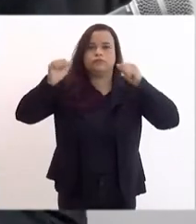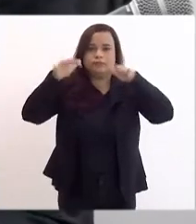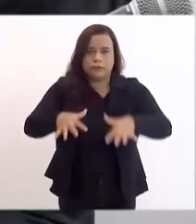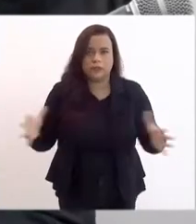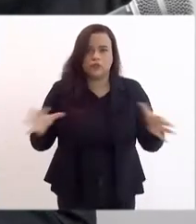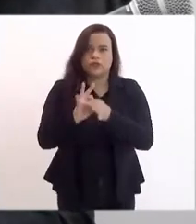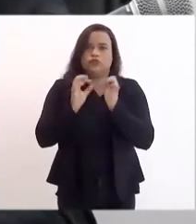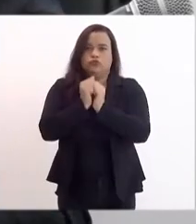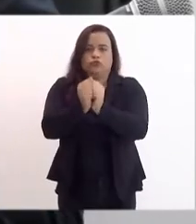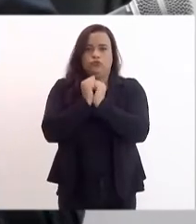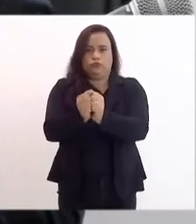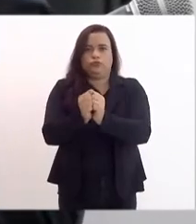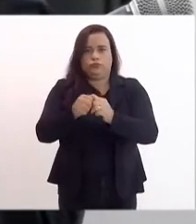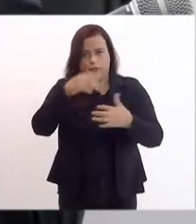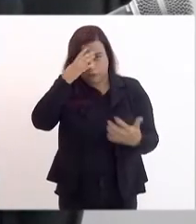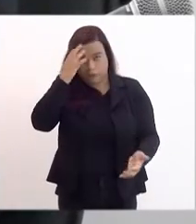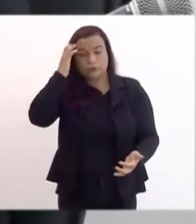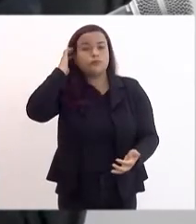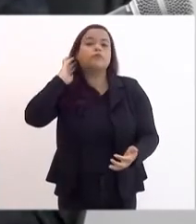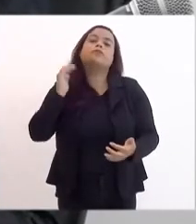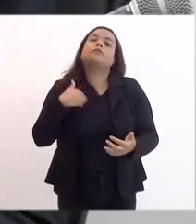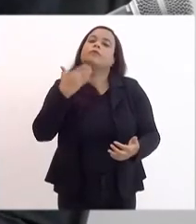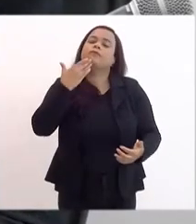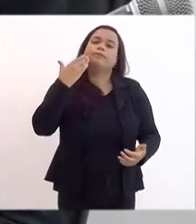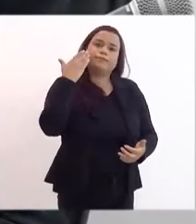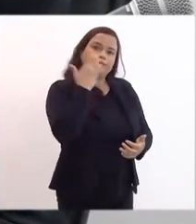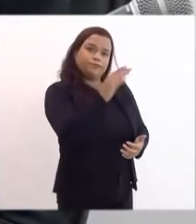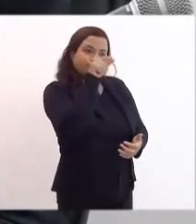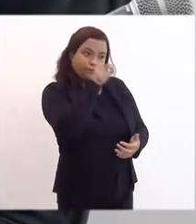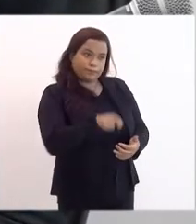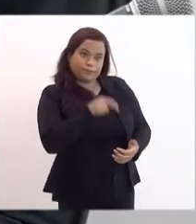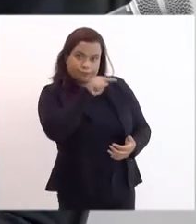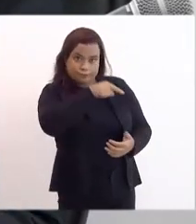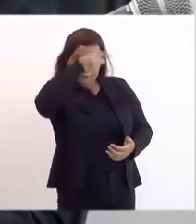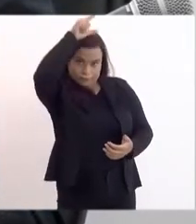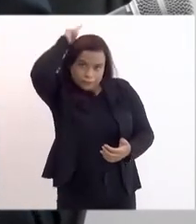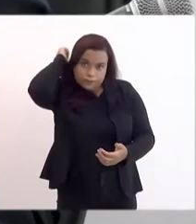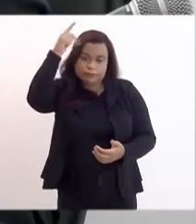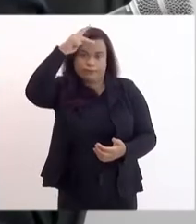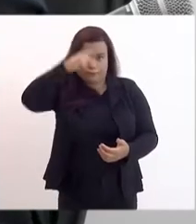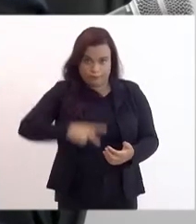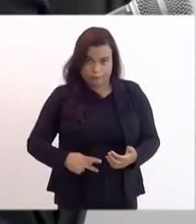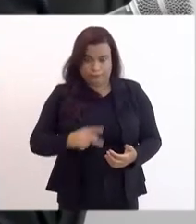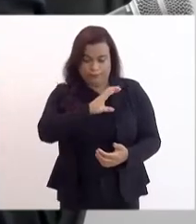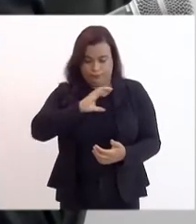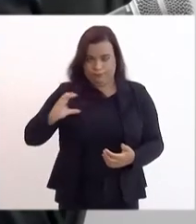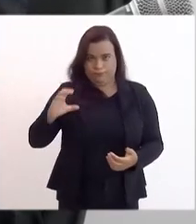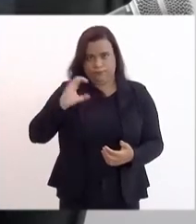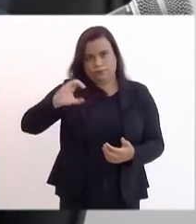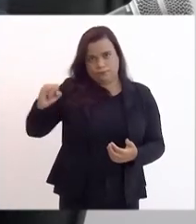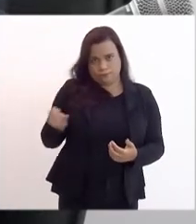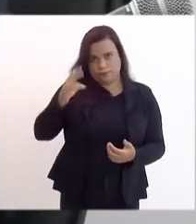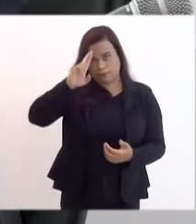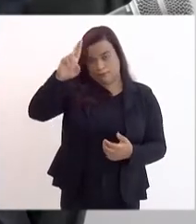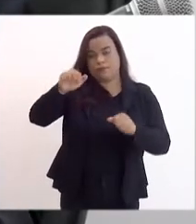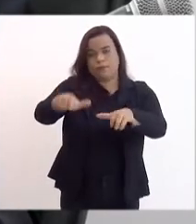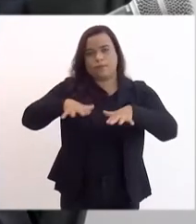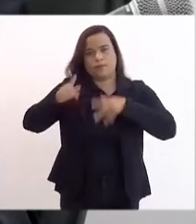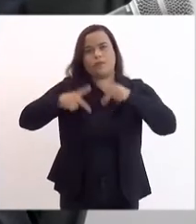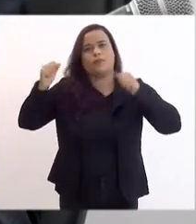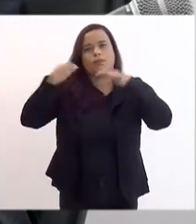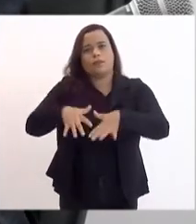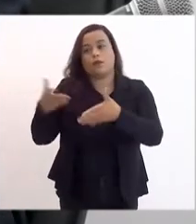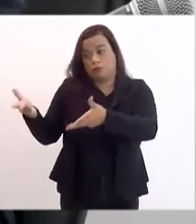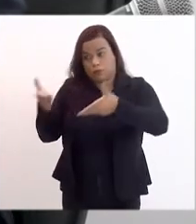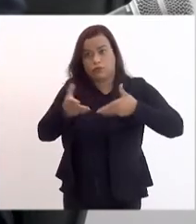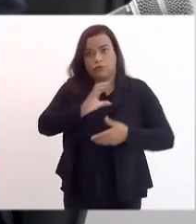tema. Então, eu queria encaminhar aqui o pedido a Vossa Excelência que presidisse a audiência pública pela CCJ, que nós convidássemos a Comissão de